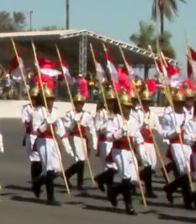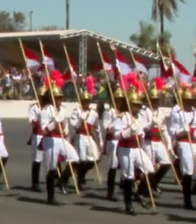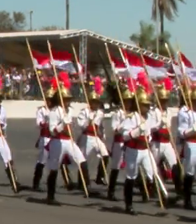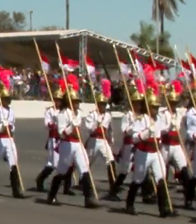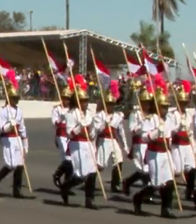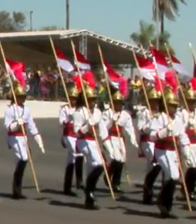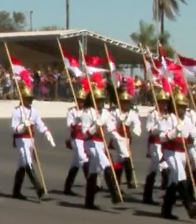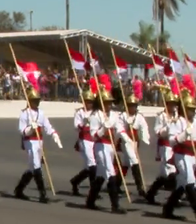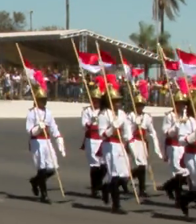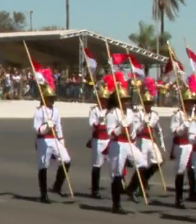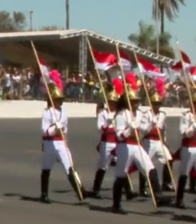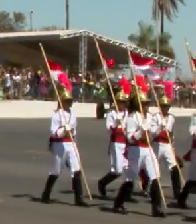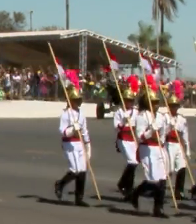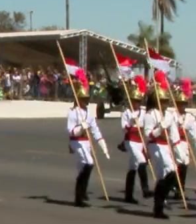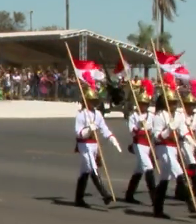Tchau!